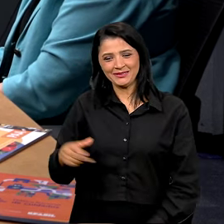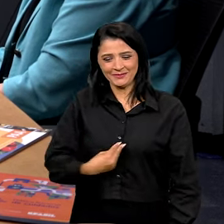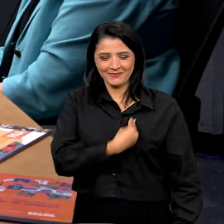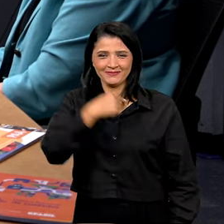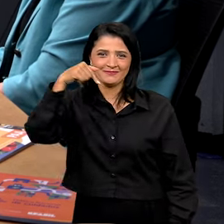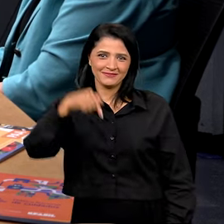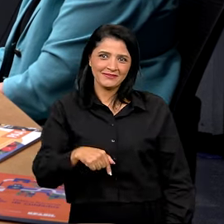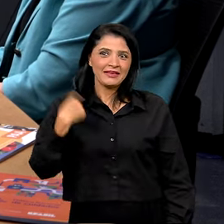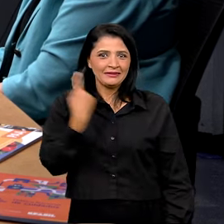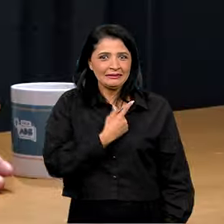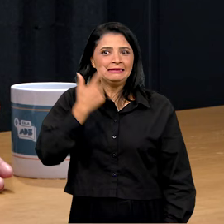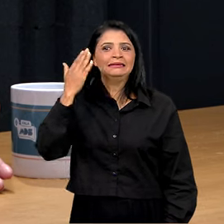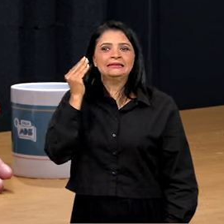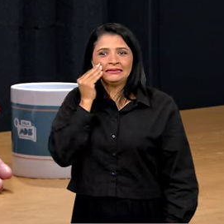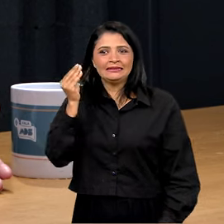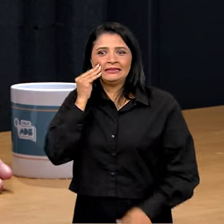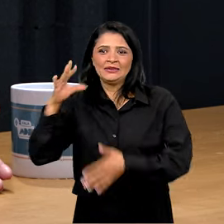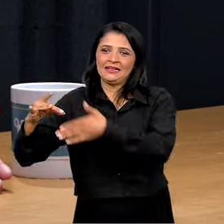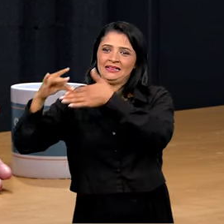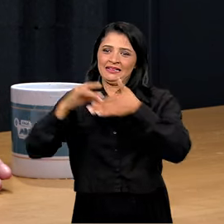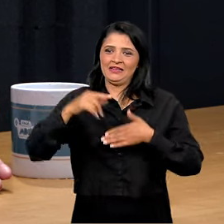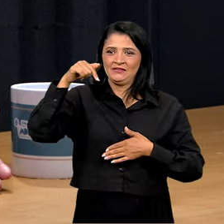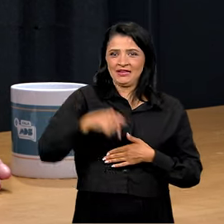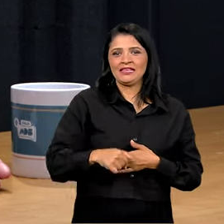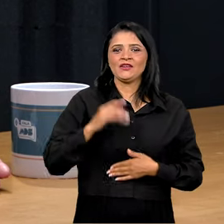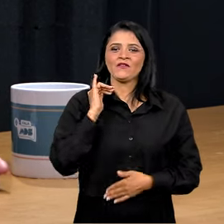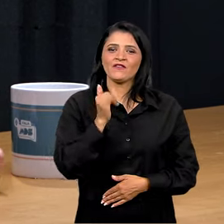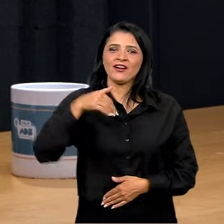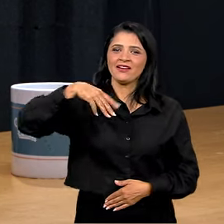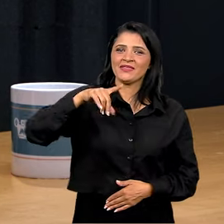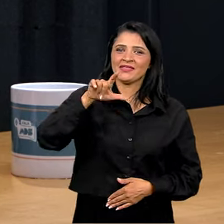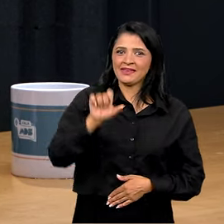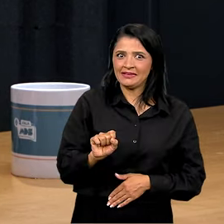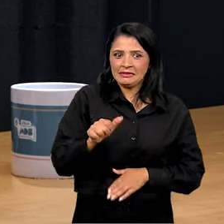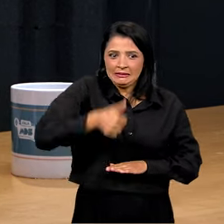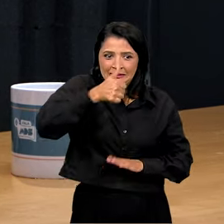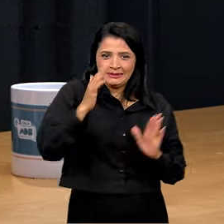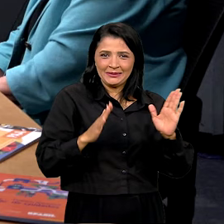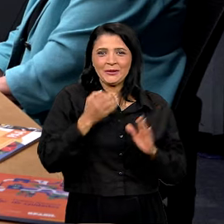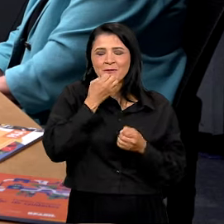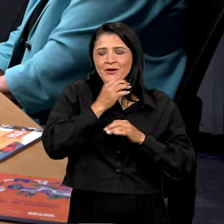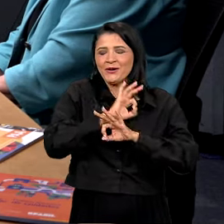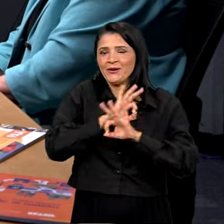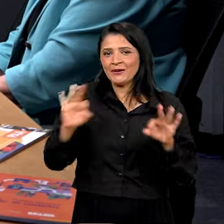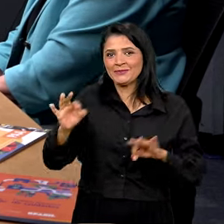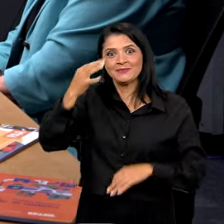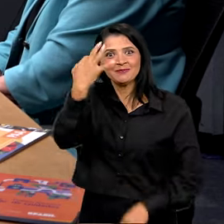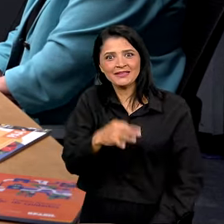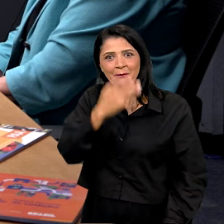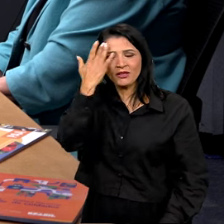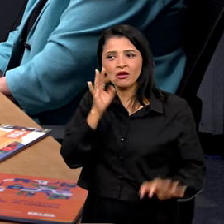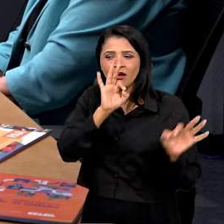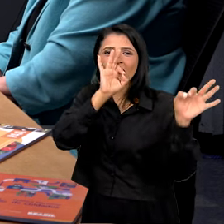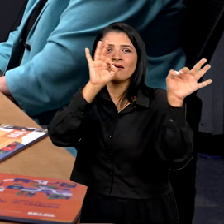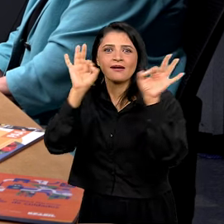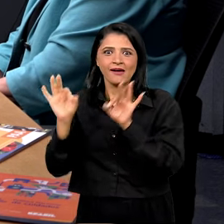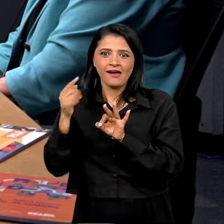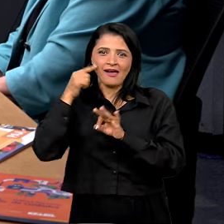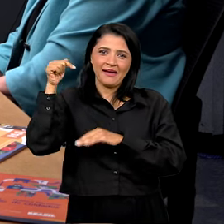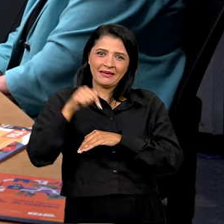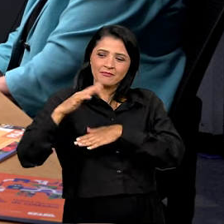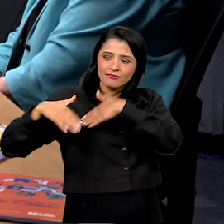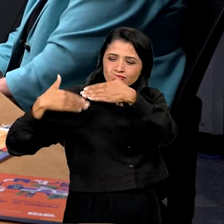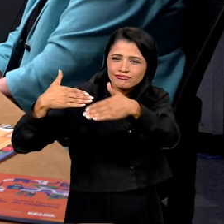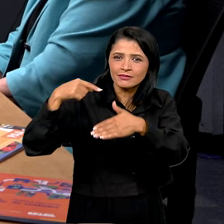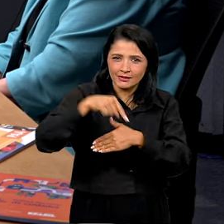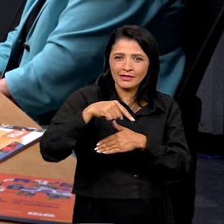presença aqui nós estávamos tentando trazê-la algum tempo aqui no fal MDS nessa primeira temporada muito bom tenho certeza que quem acompanha o universo